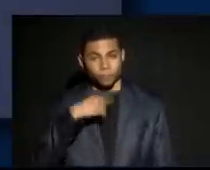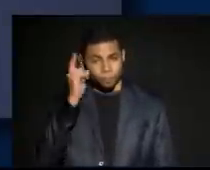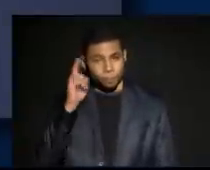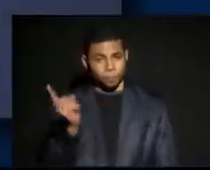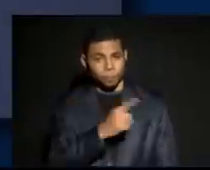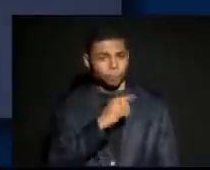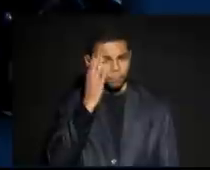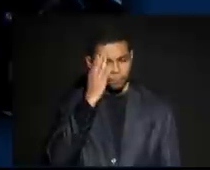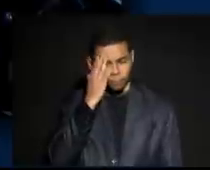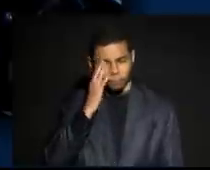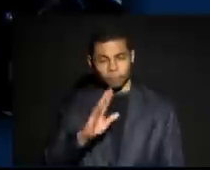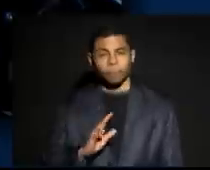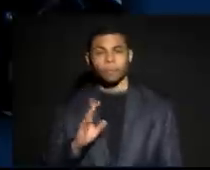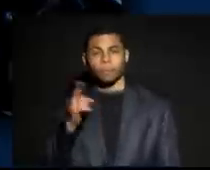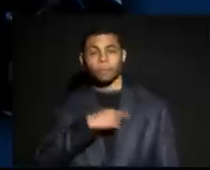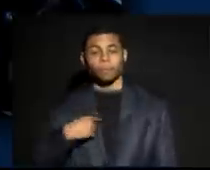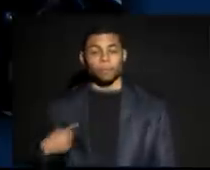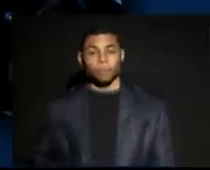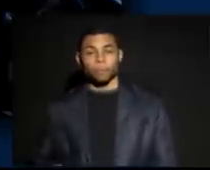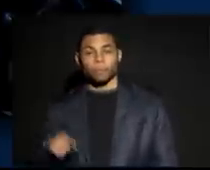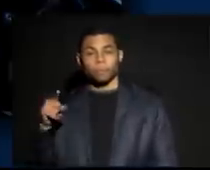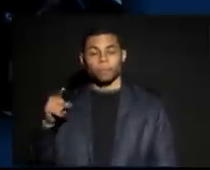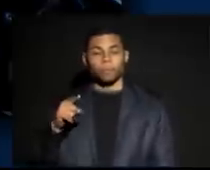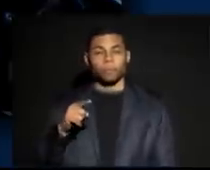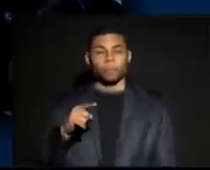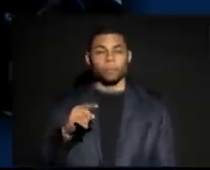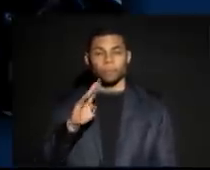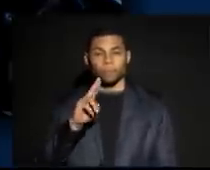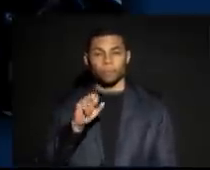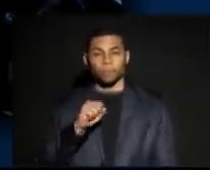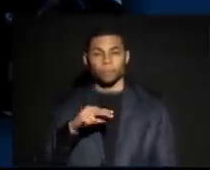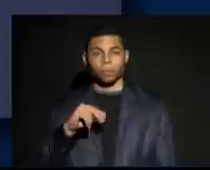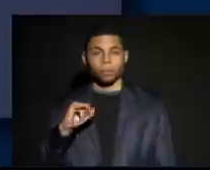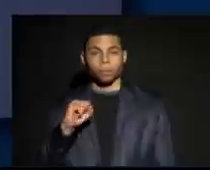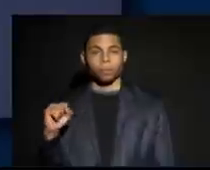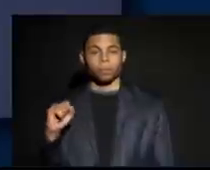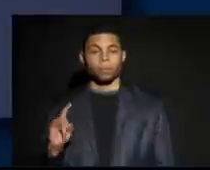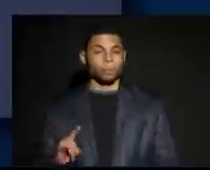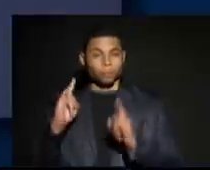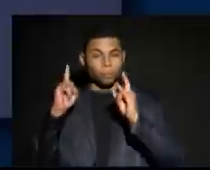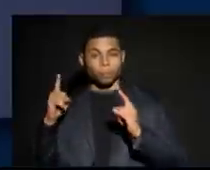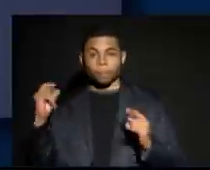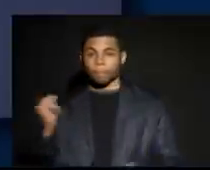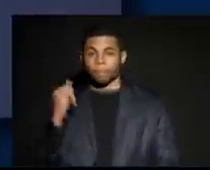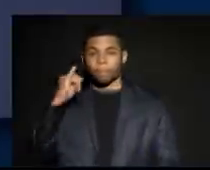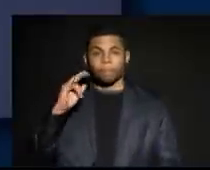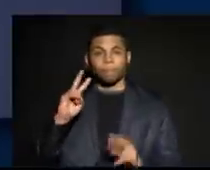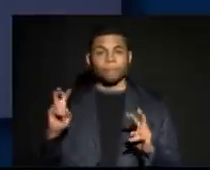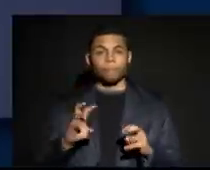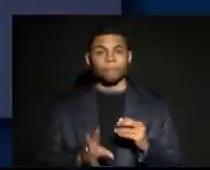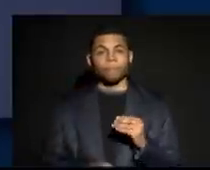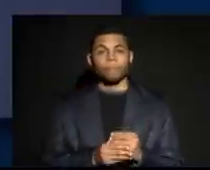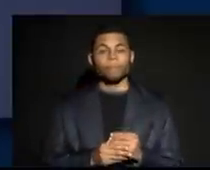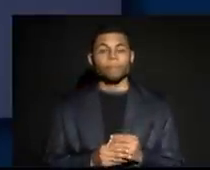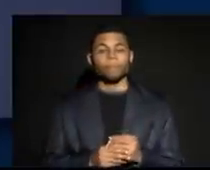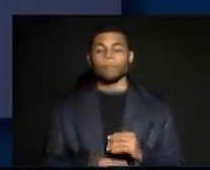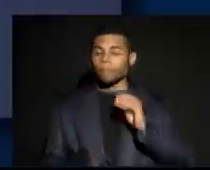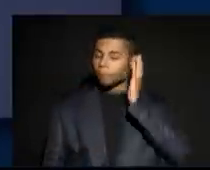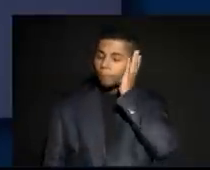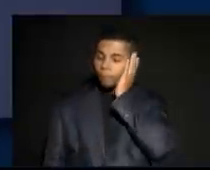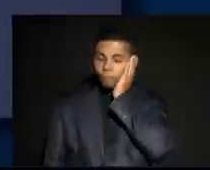aqui tem tem conhecimento na China o peso nas imobiliário ele é essencial na complementação